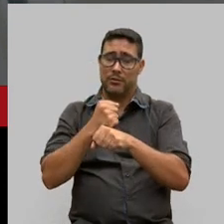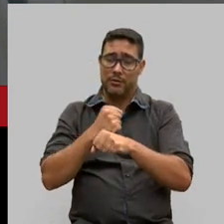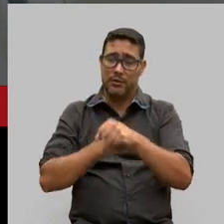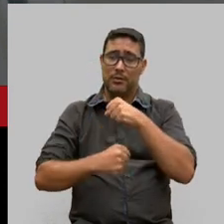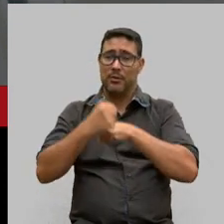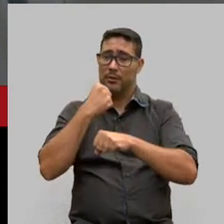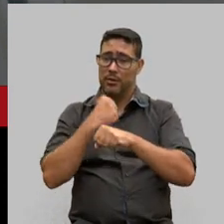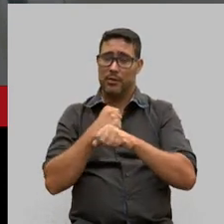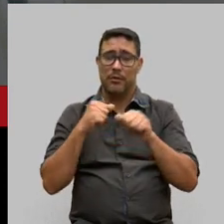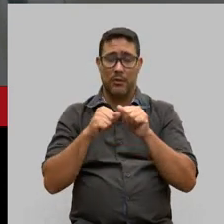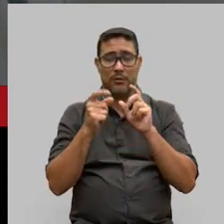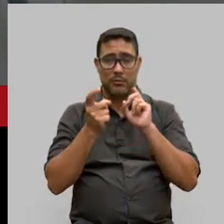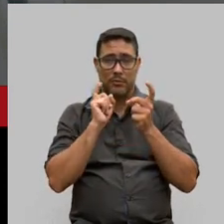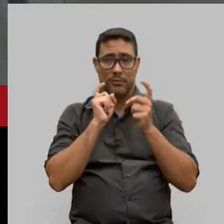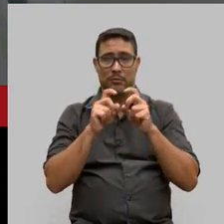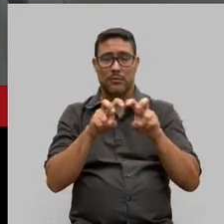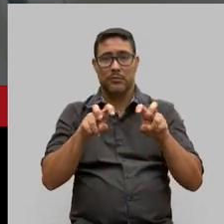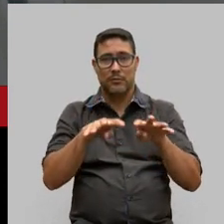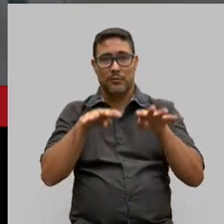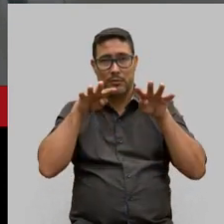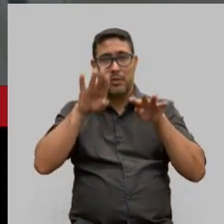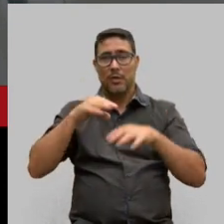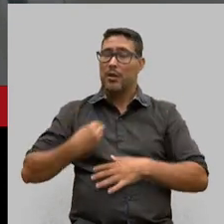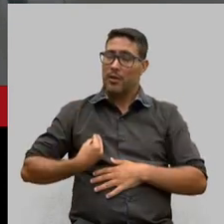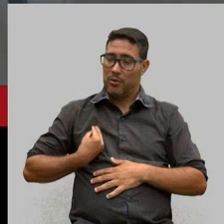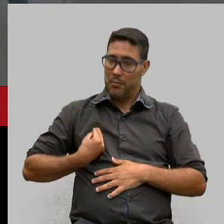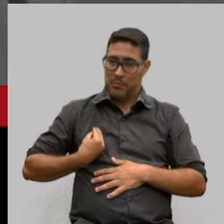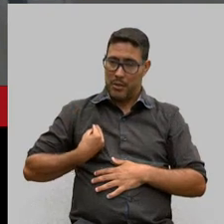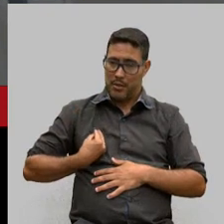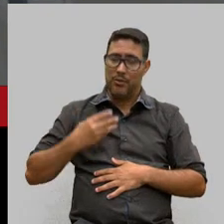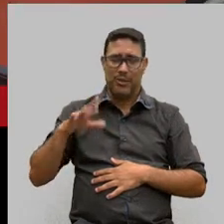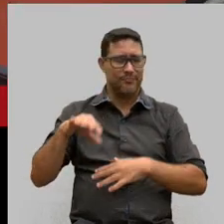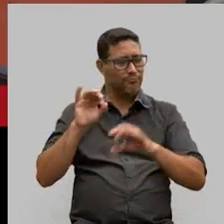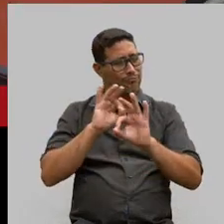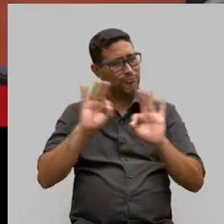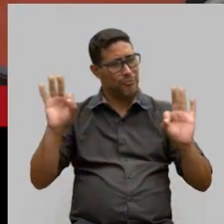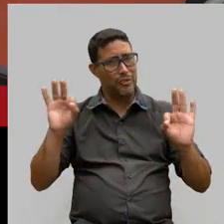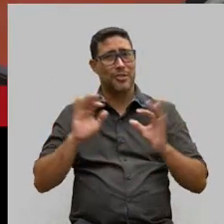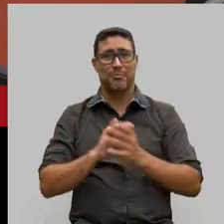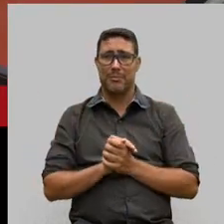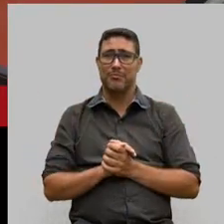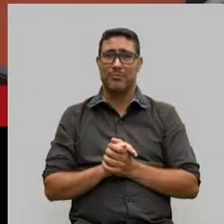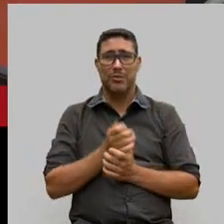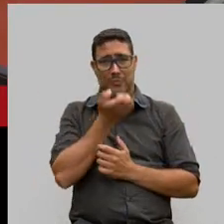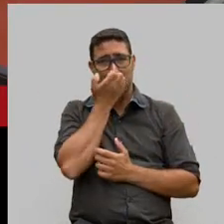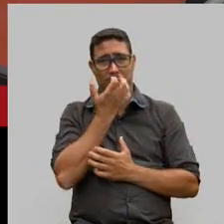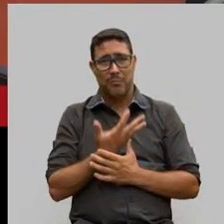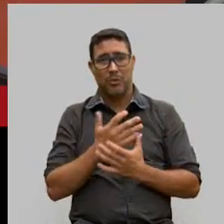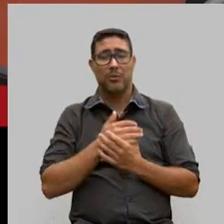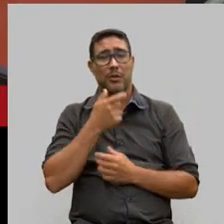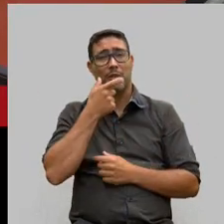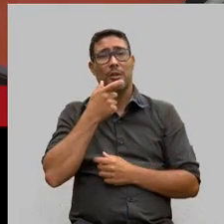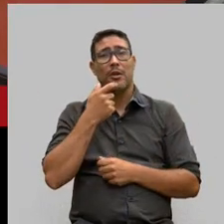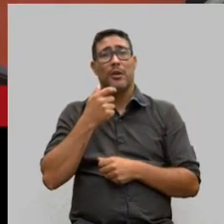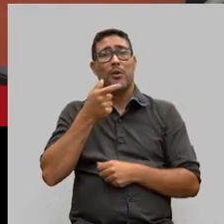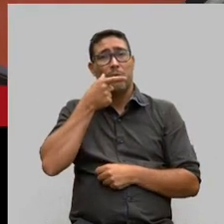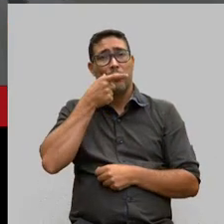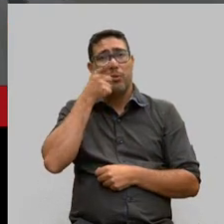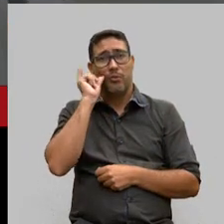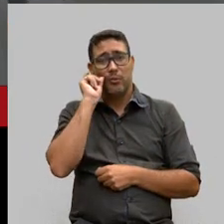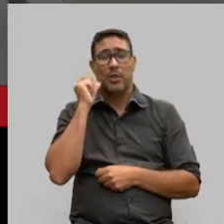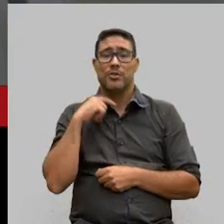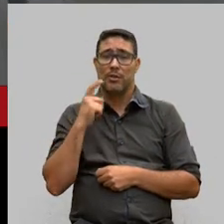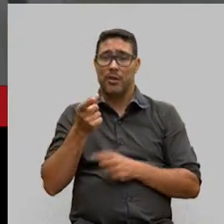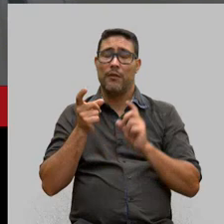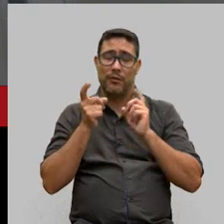audiência pública o senhor compareceu numa audiência pública que foi ótima muito boa e ontem nós tivemos outra audiência